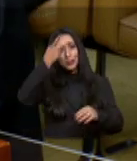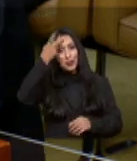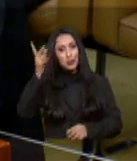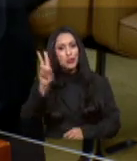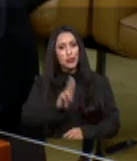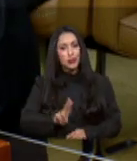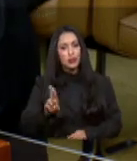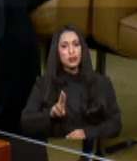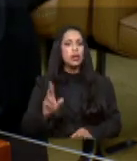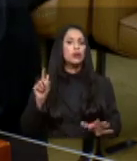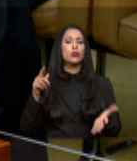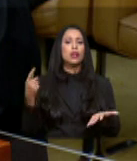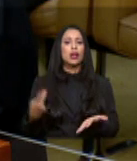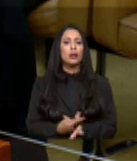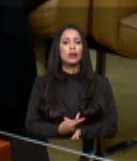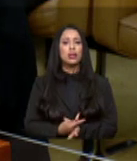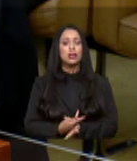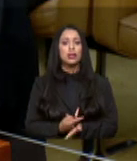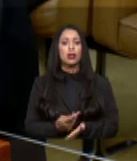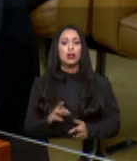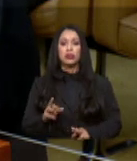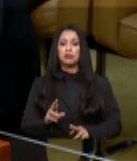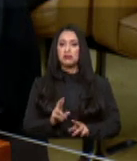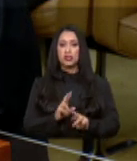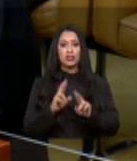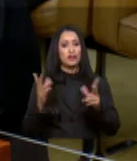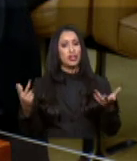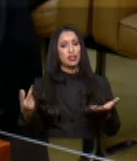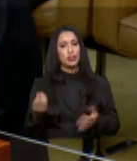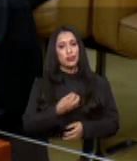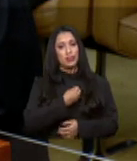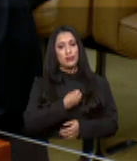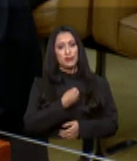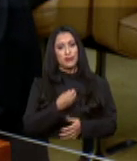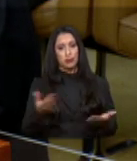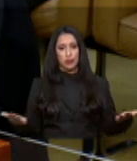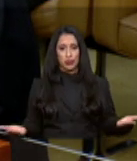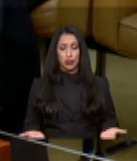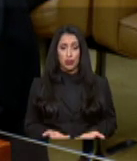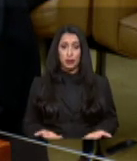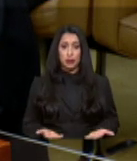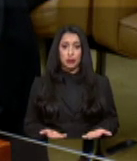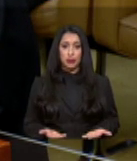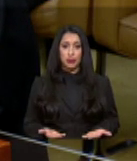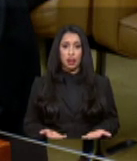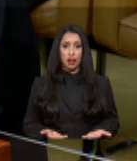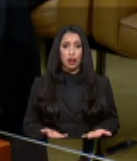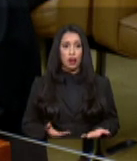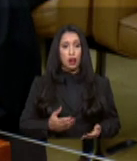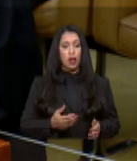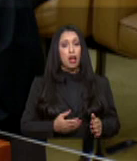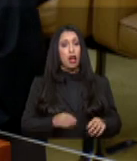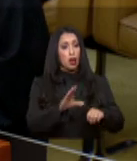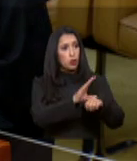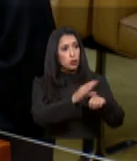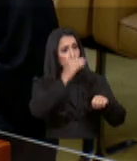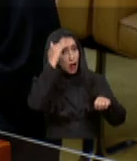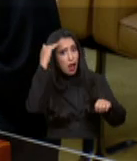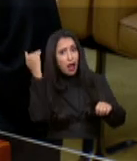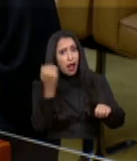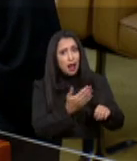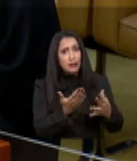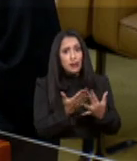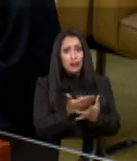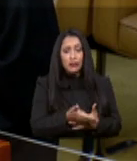isso? Nada muito diferente do que a gente pede hoje. Implementação da Constituição Federal através de políticas